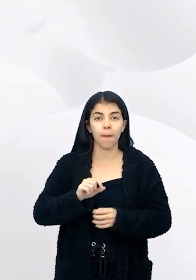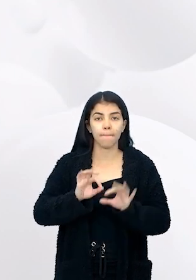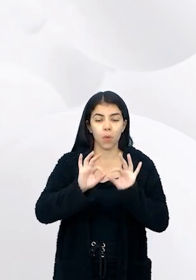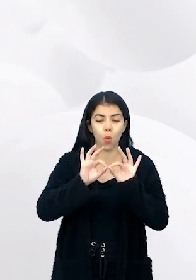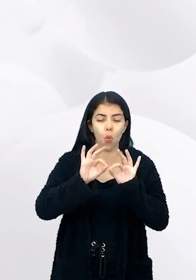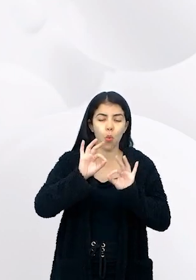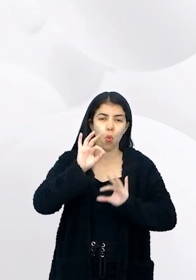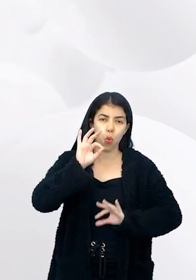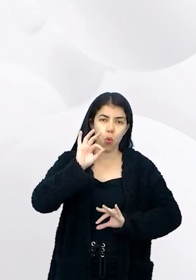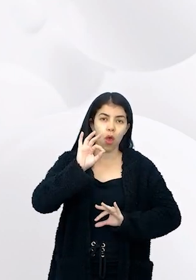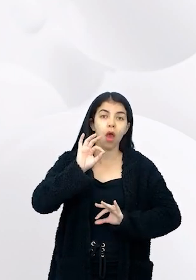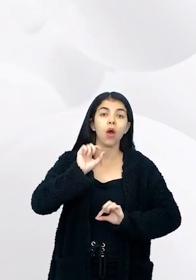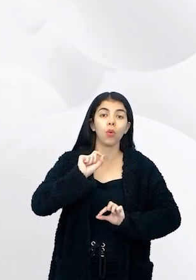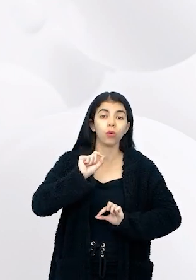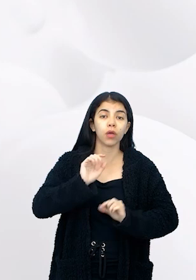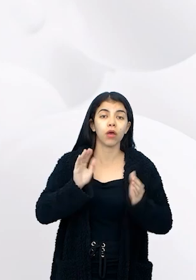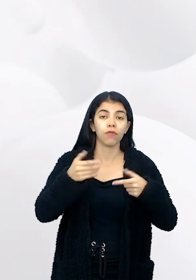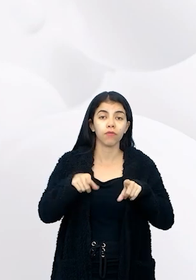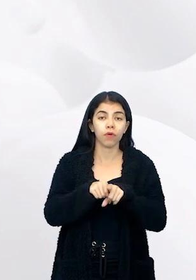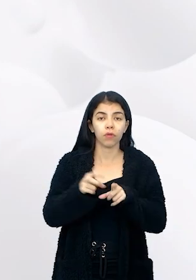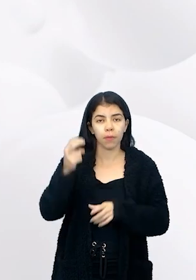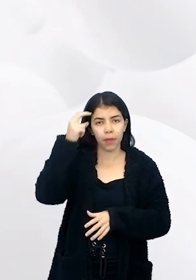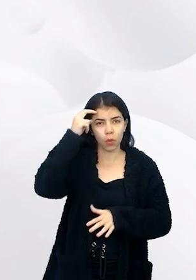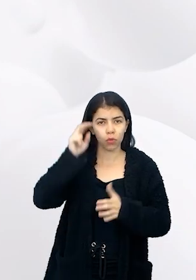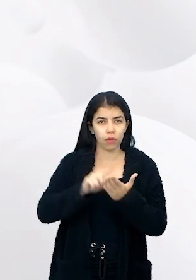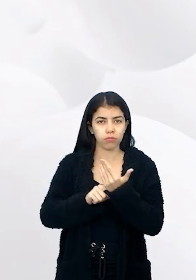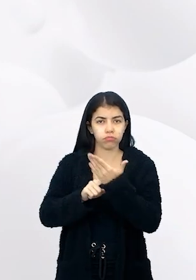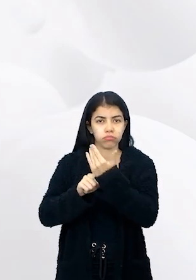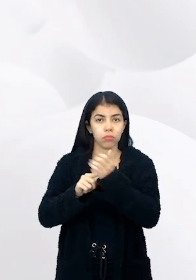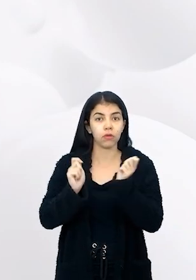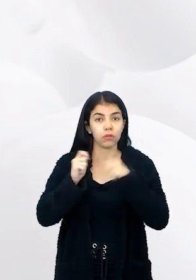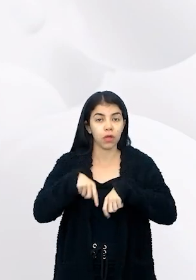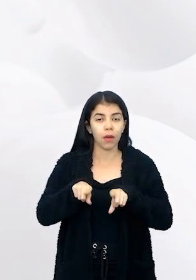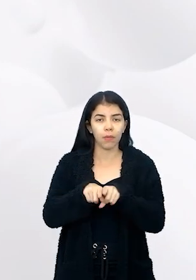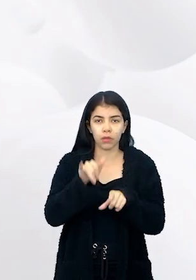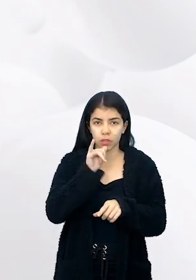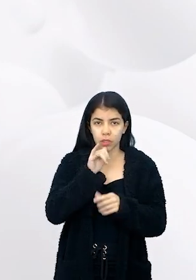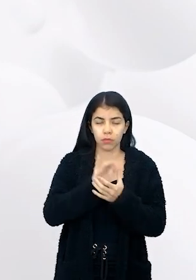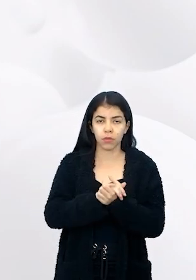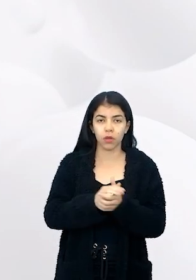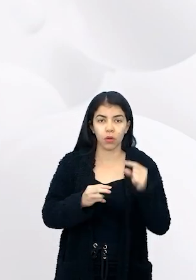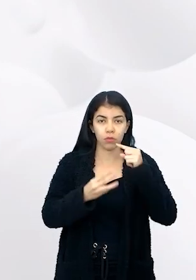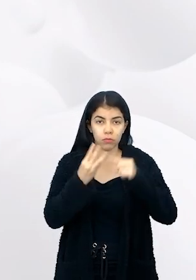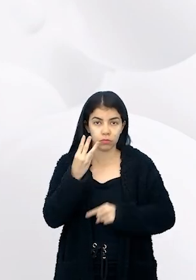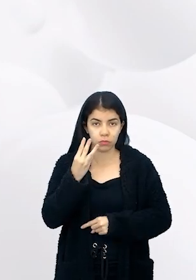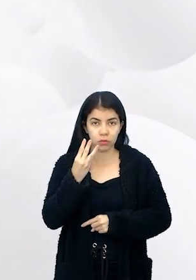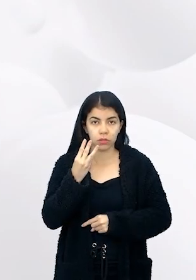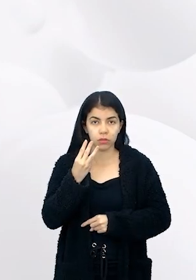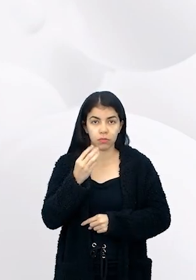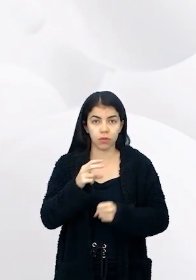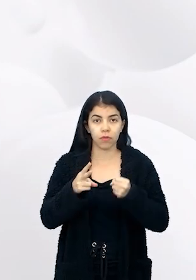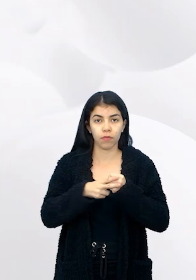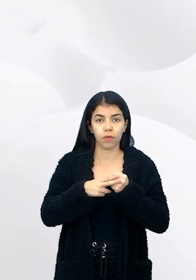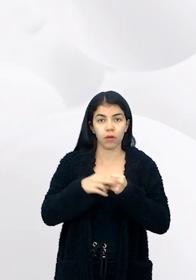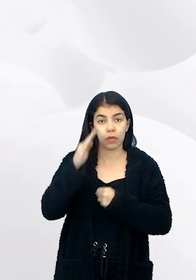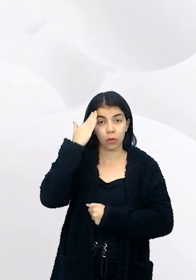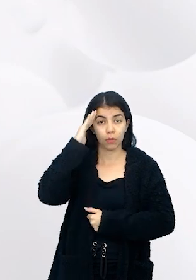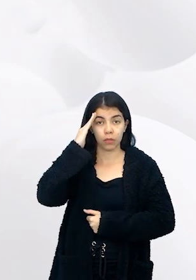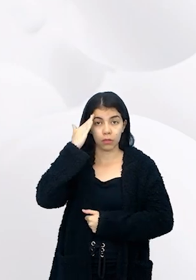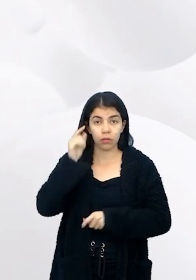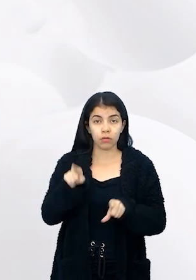maior em relação à questão da cultura digital, porque, por exemplo, eu vou pegar aqui os 3 primeiros verbos que diz